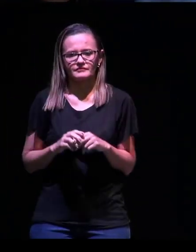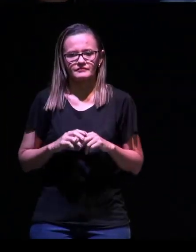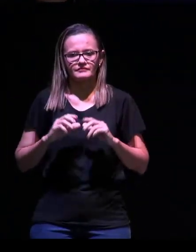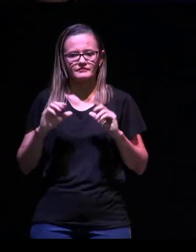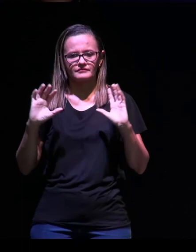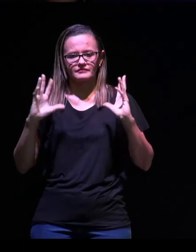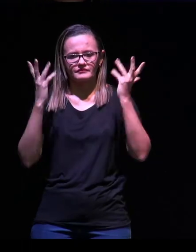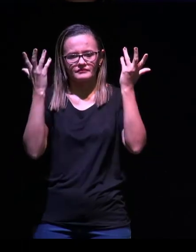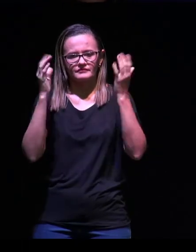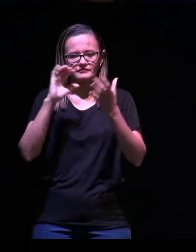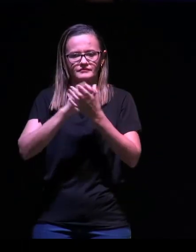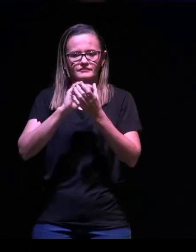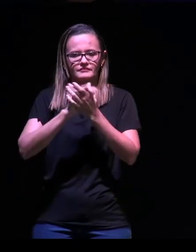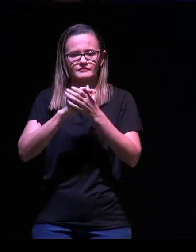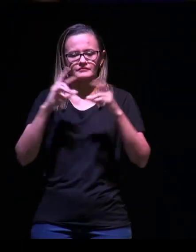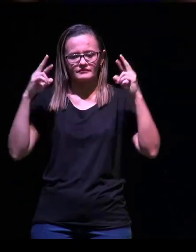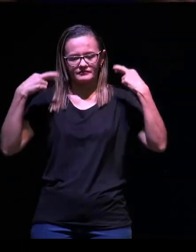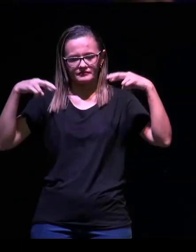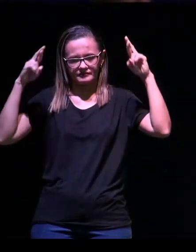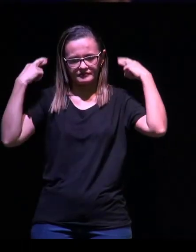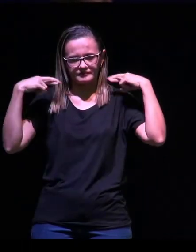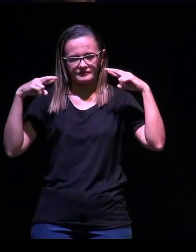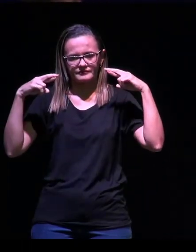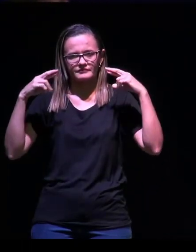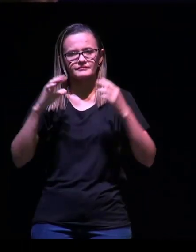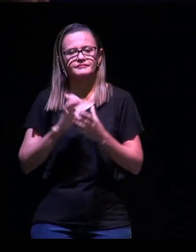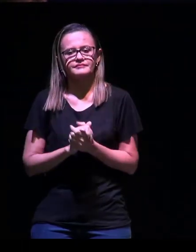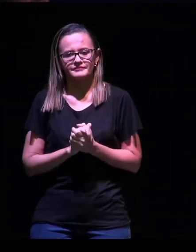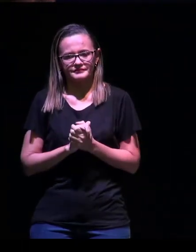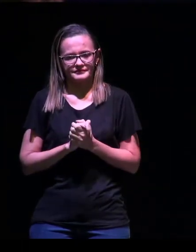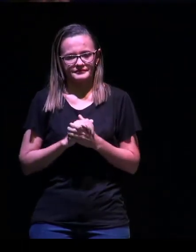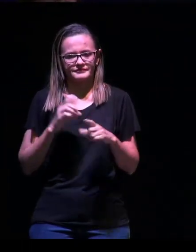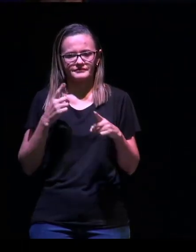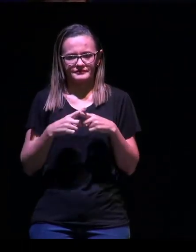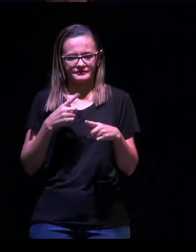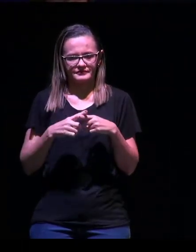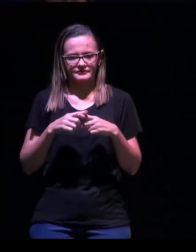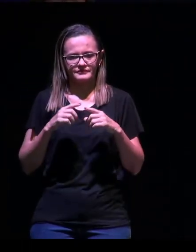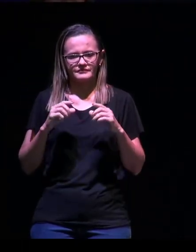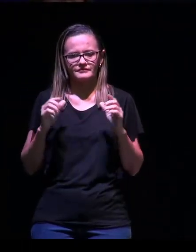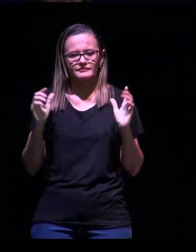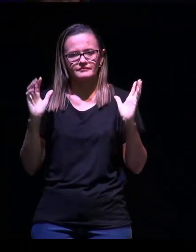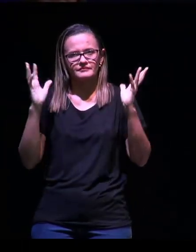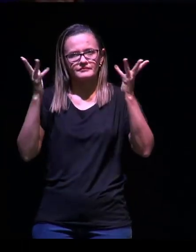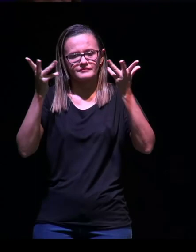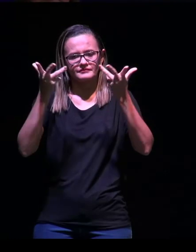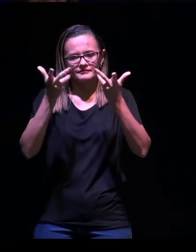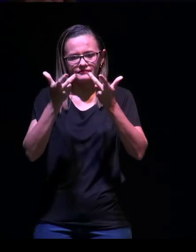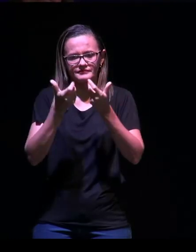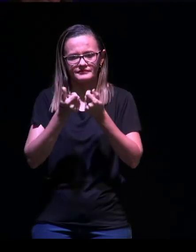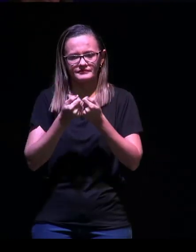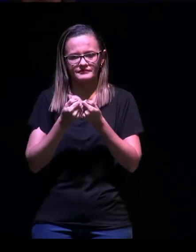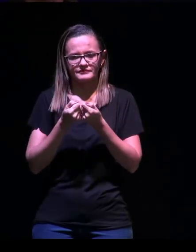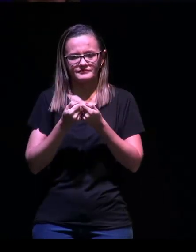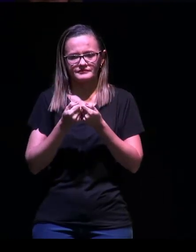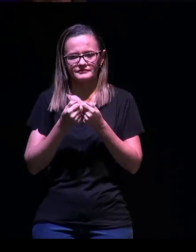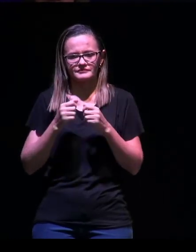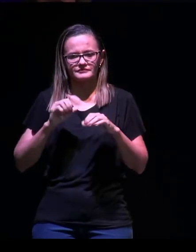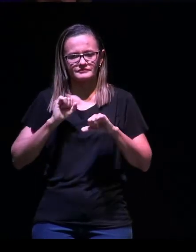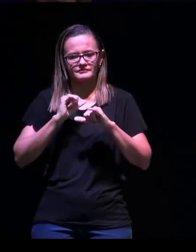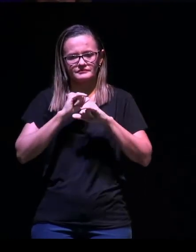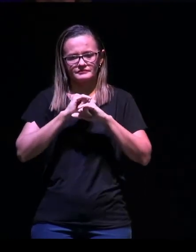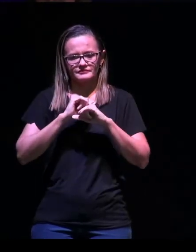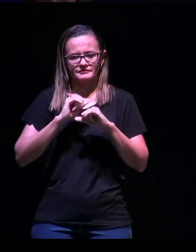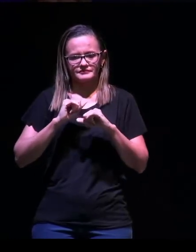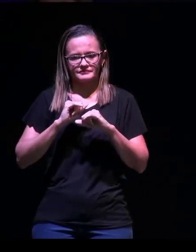Toda vez que eu tomo a Santa Ceia, sabe por que eu me emociono? Sabe por que eu acho demais? Porque é um prenúncio, é uma sombra, é um tipo daquela